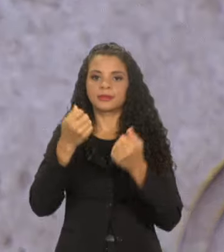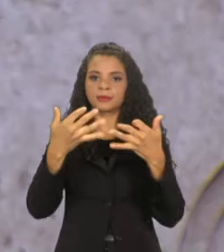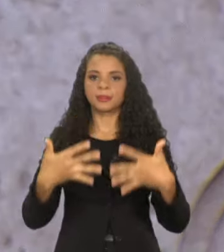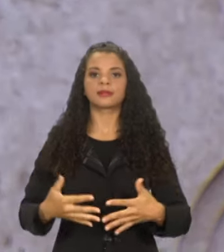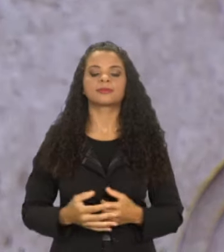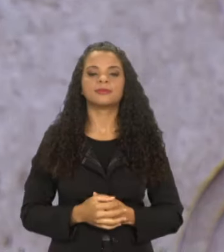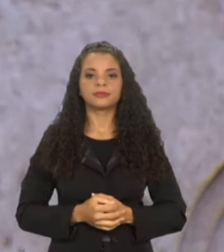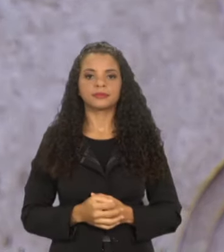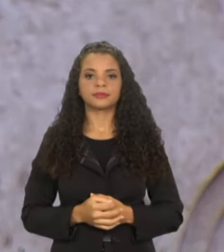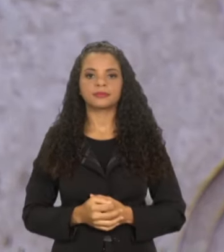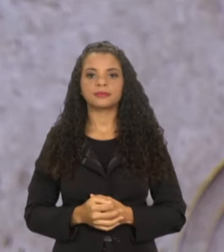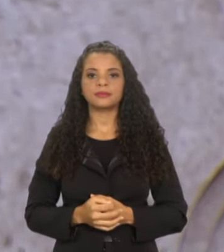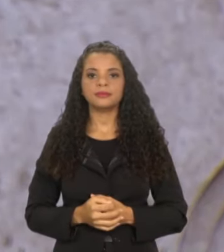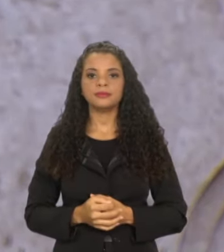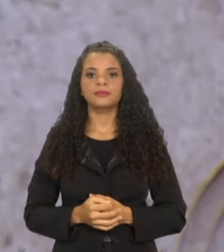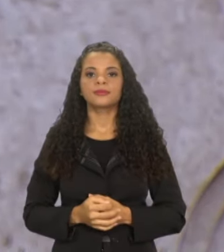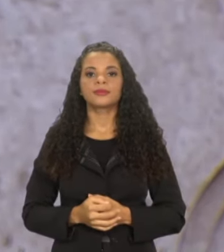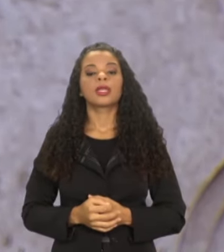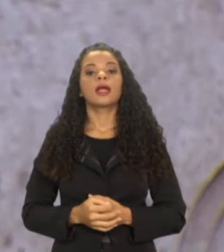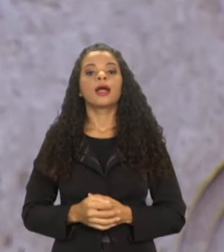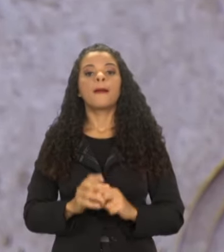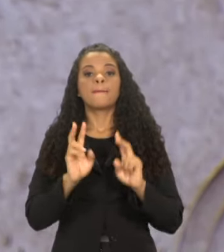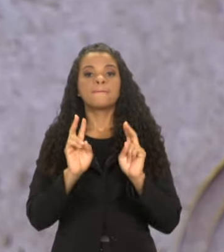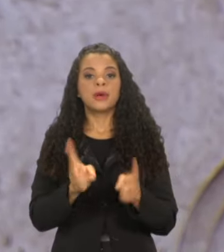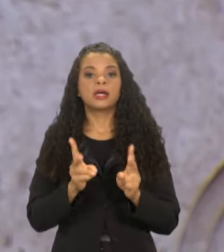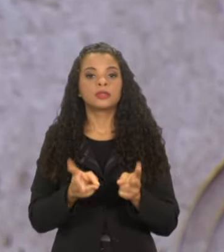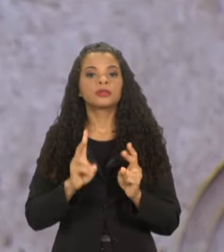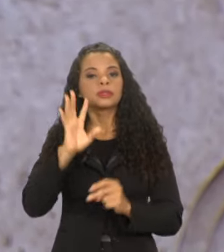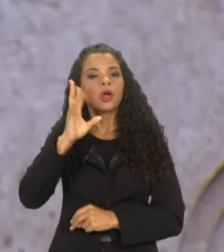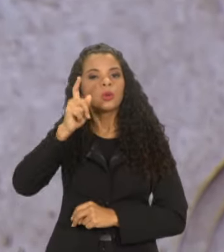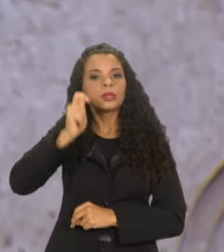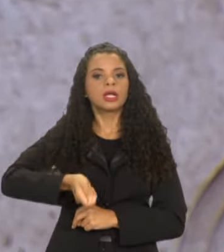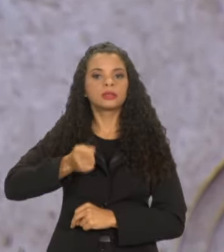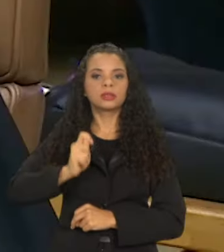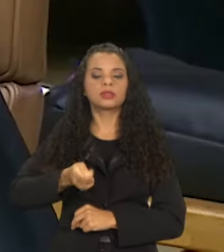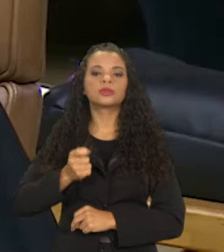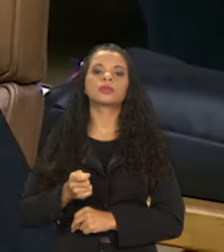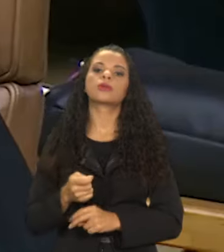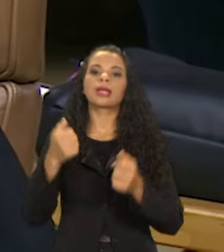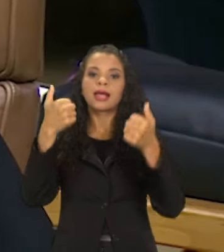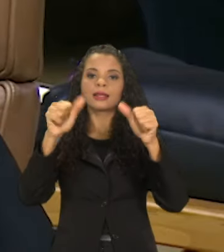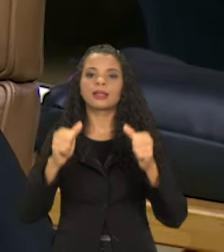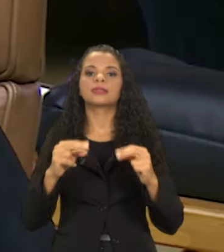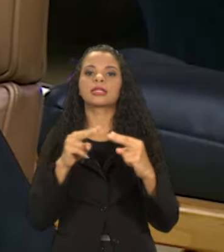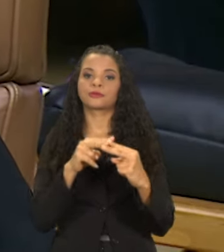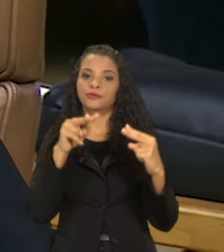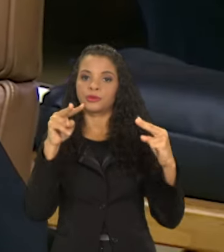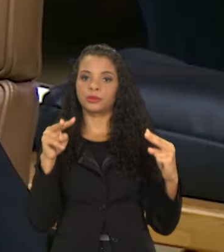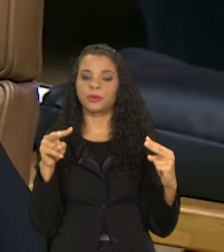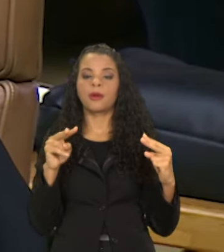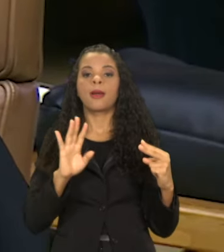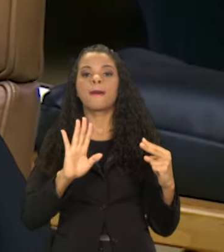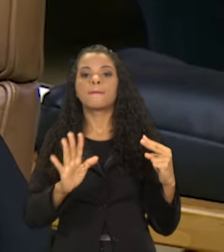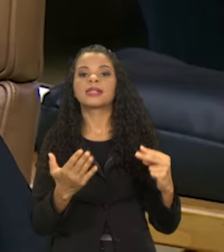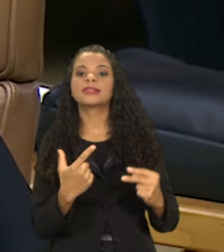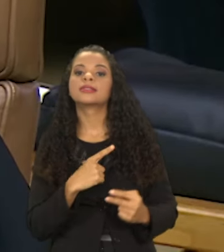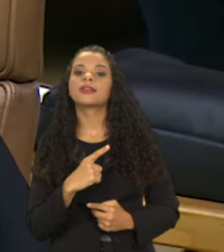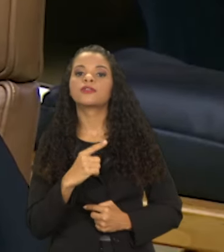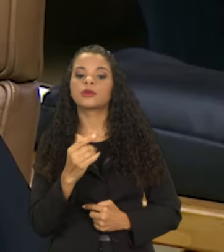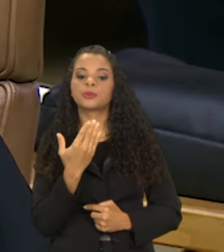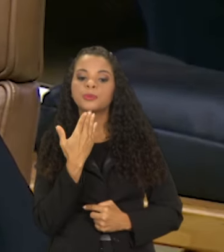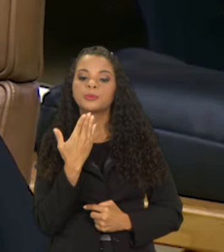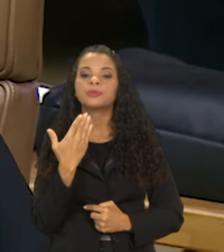A manutenção ou não da decisão estava sendo analisada no plenário virtual, mas por causa de um pedido de destaque do